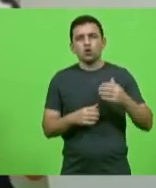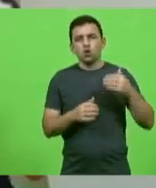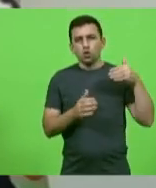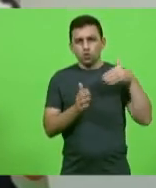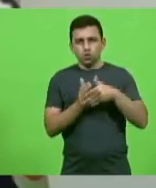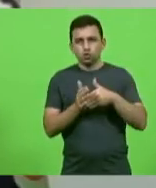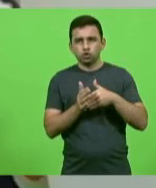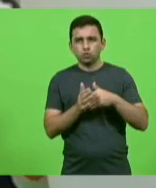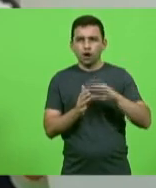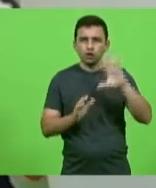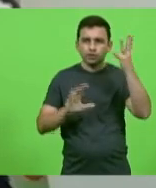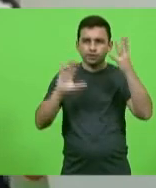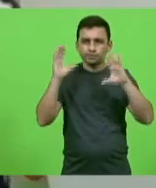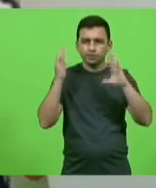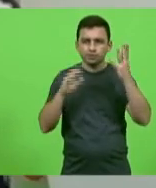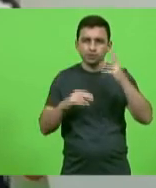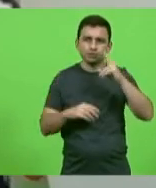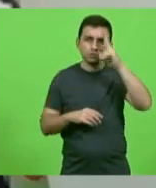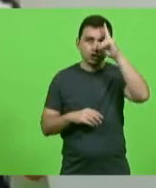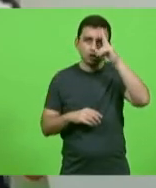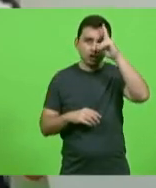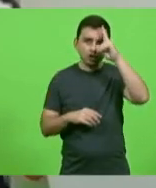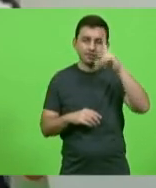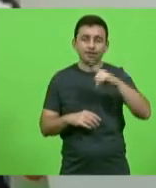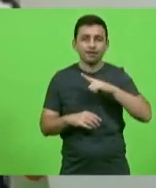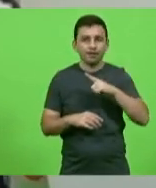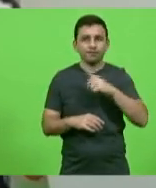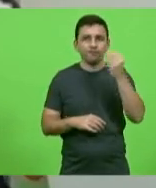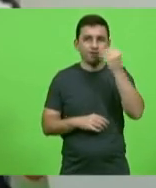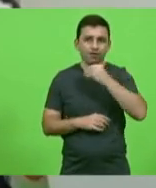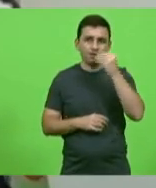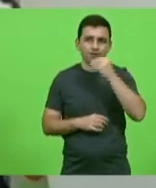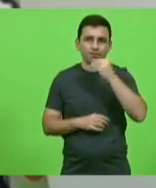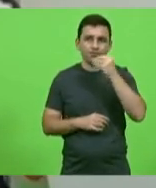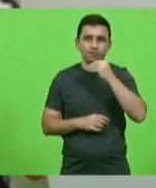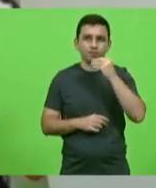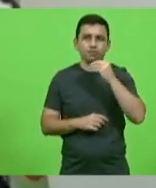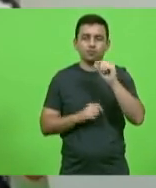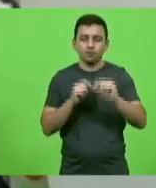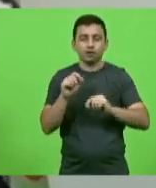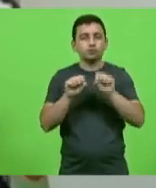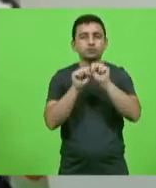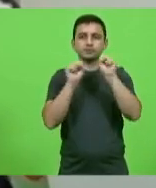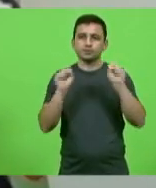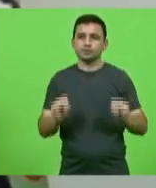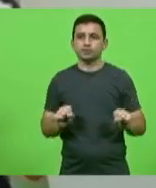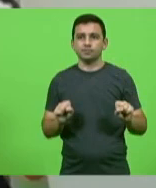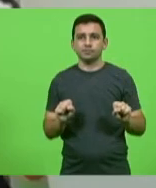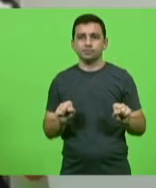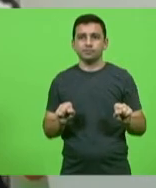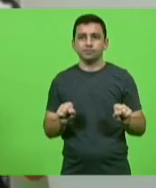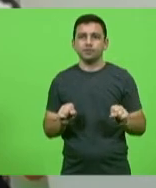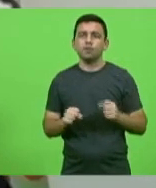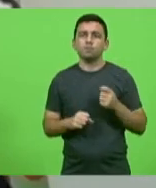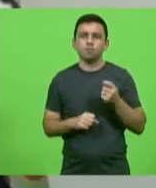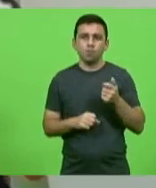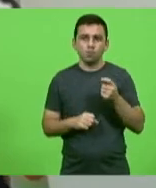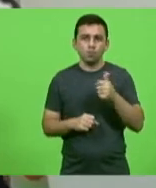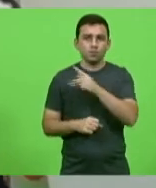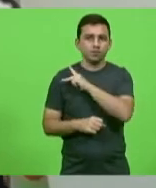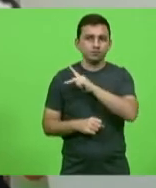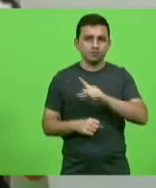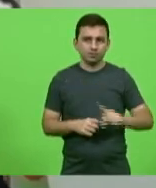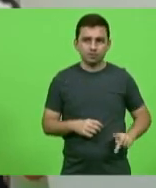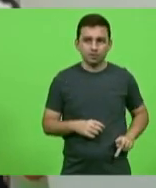acontecimentos históricos revelam uma fragilidade do nosso sistema pois poucos presidentes